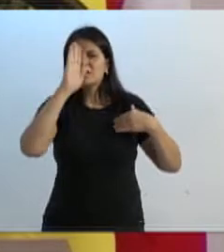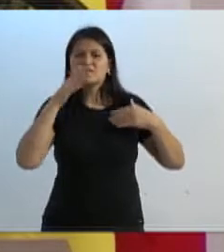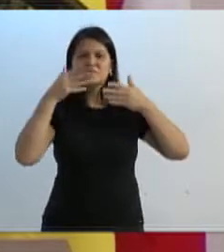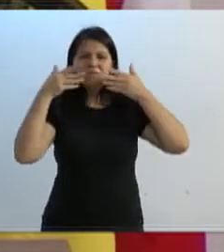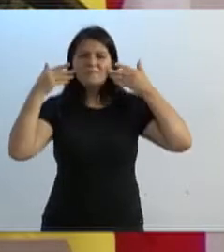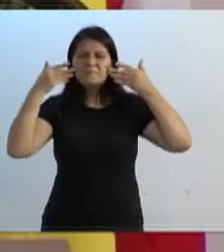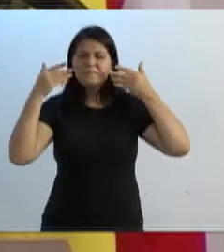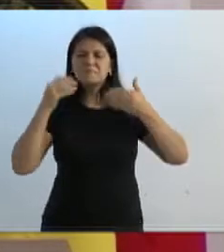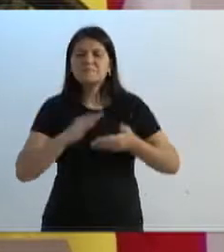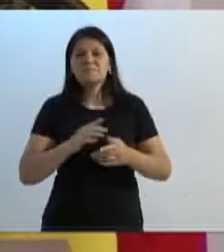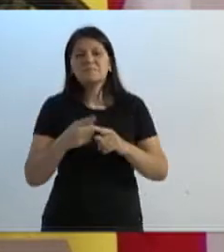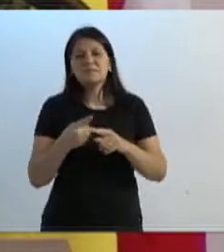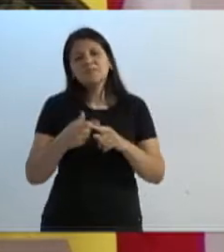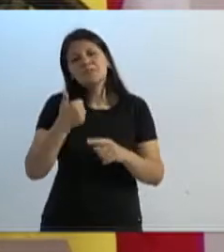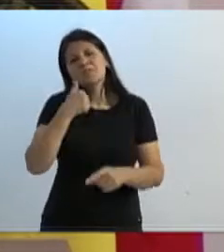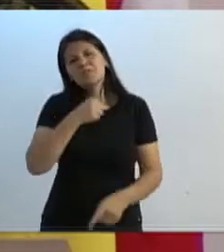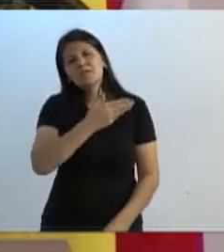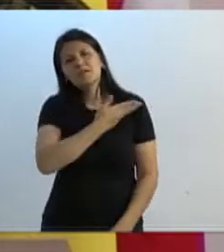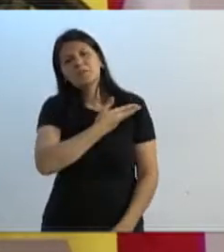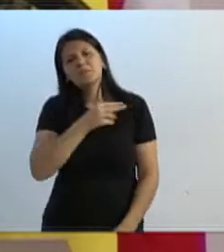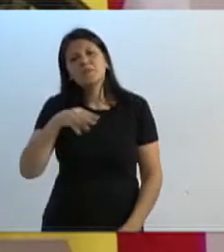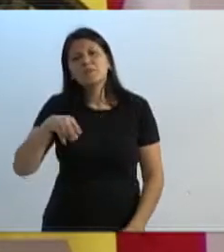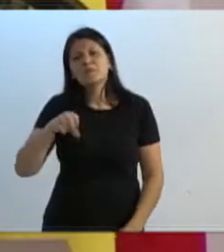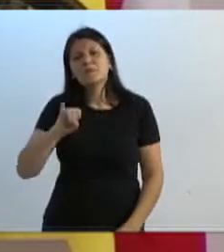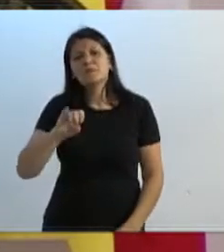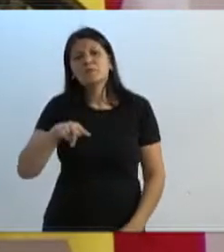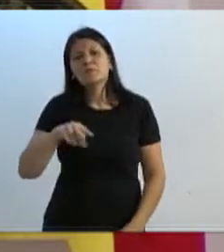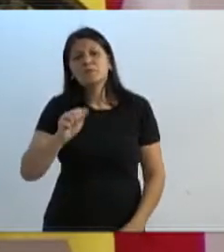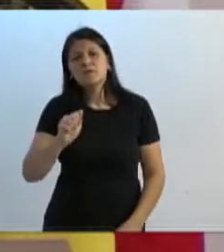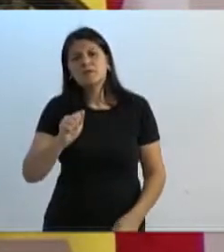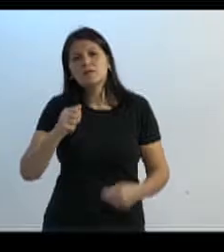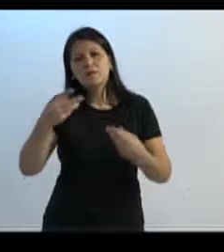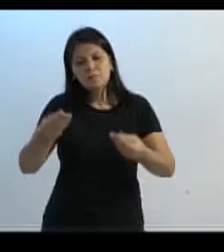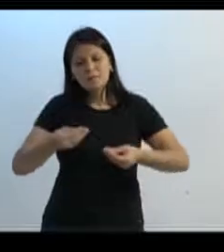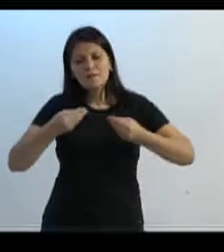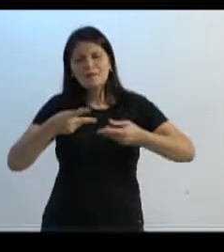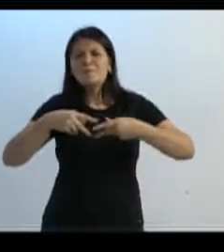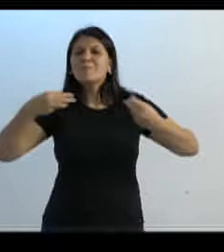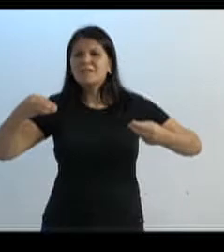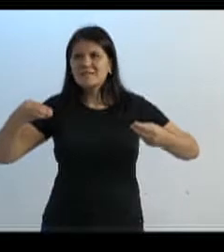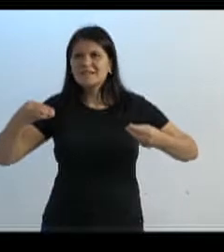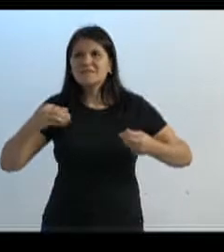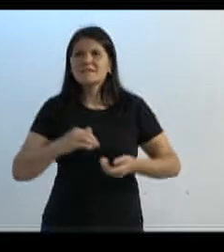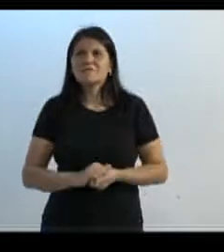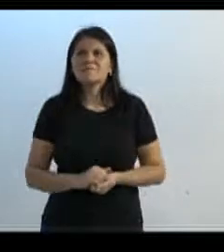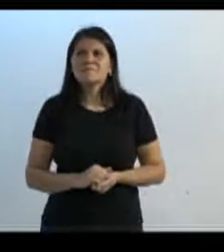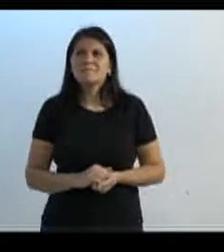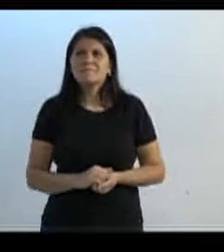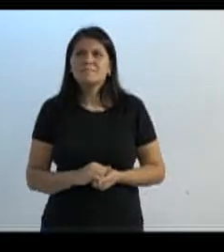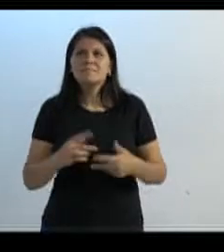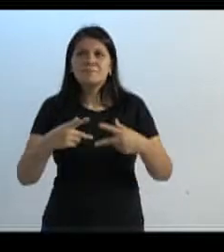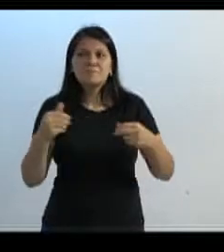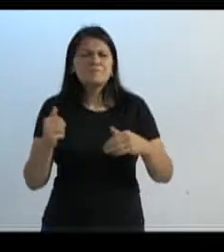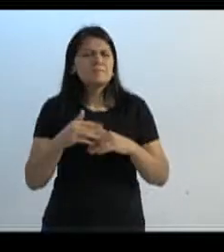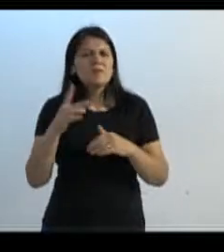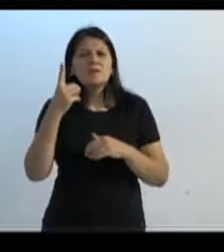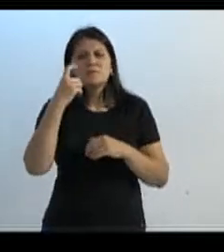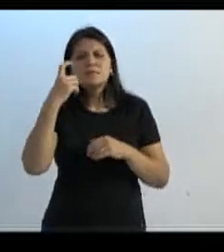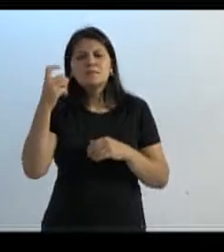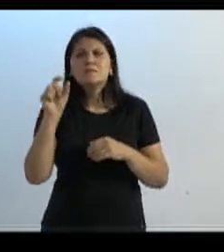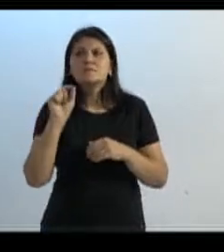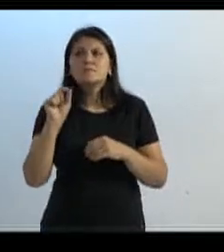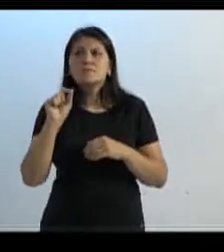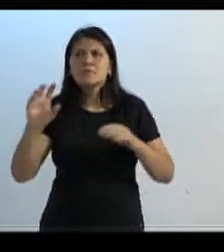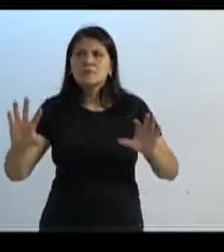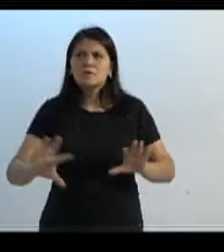me presenteou hoje com essa máscara com a bandeira do Brasil. E eu digo que uma das coisas mais interessantes, veredorinhas, do mandato de vereador é a conexão